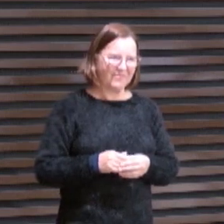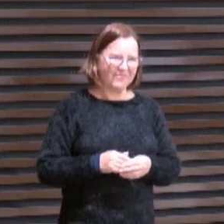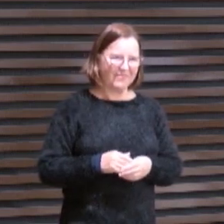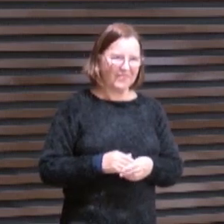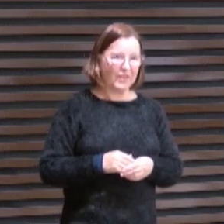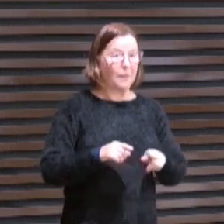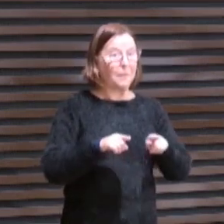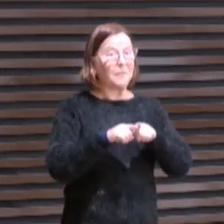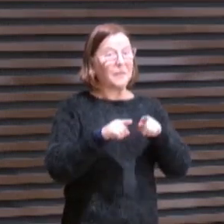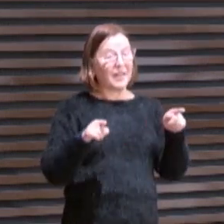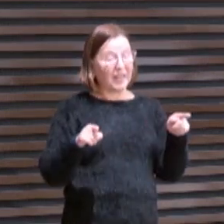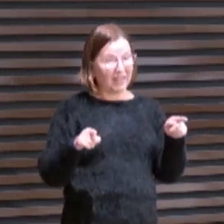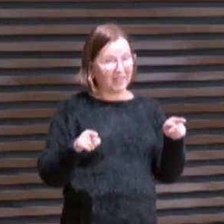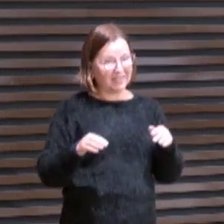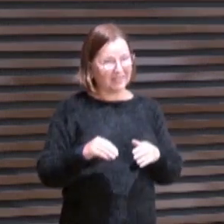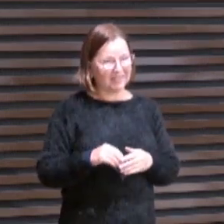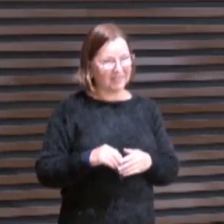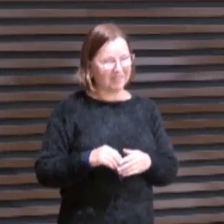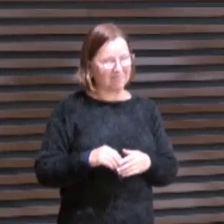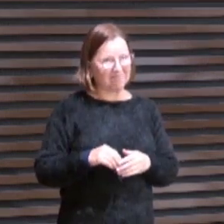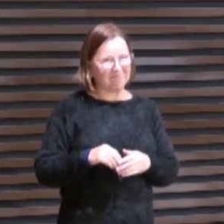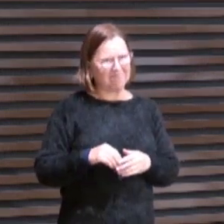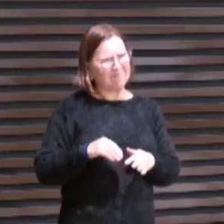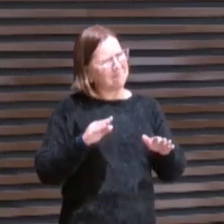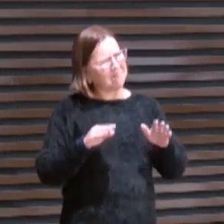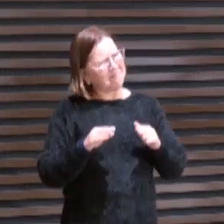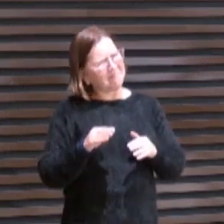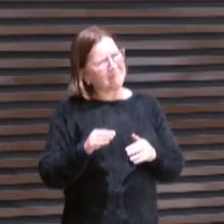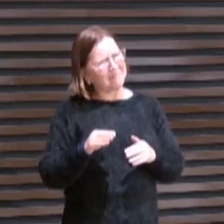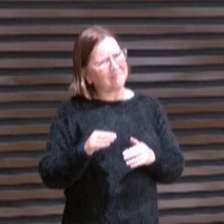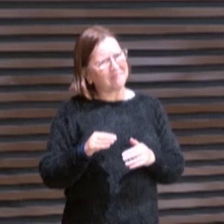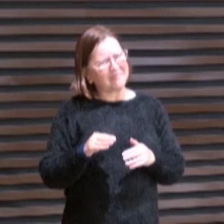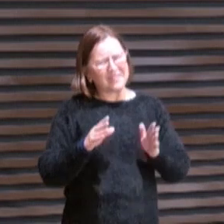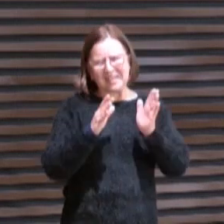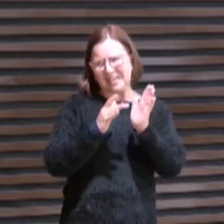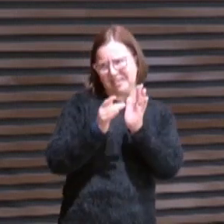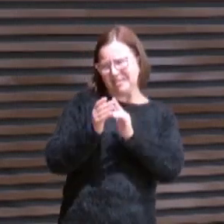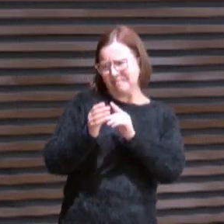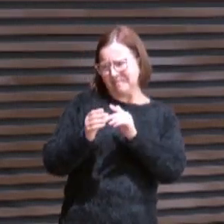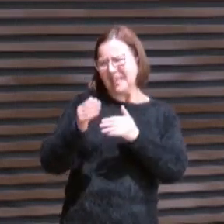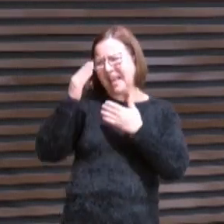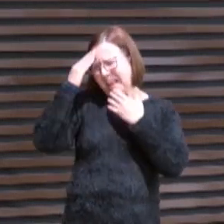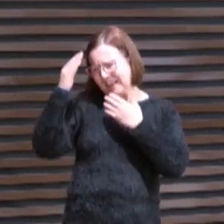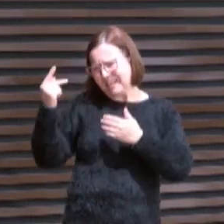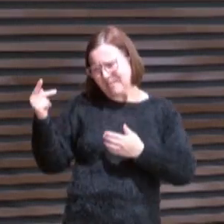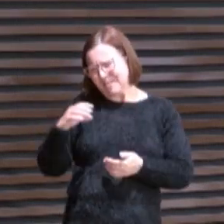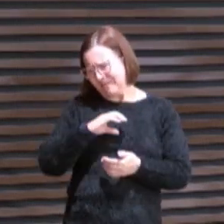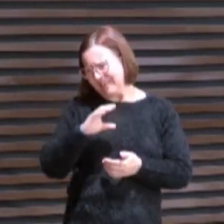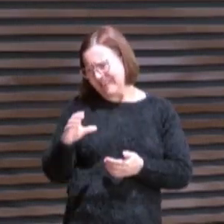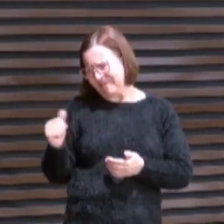Ele disse, quem sabe ele pode ter dito assim, agradeço sua confiança, meu jovem.